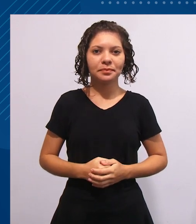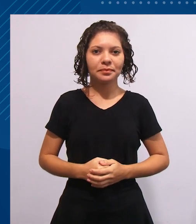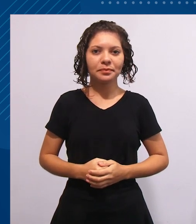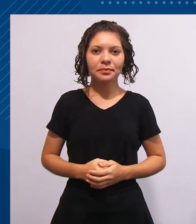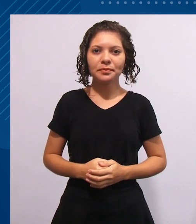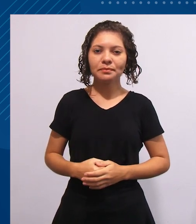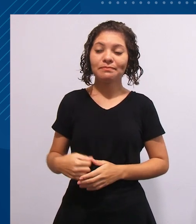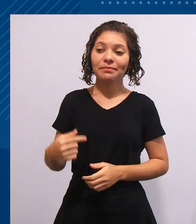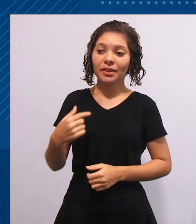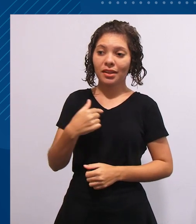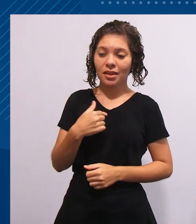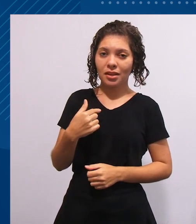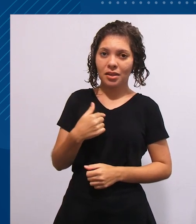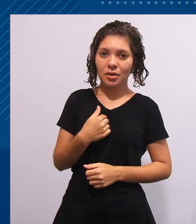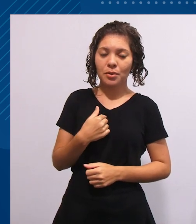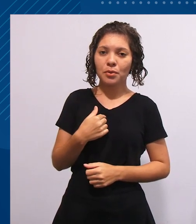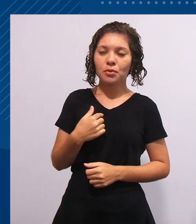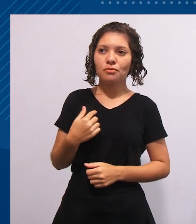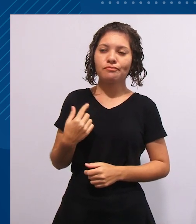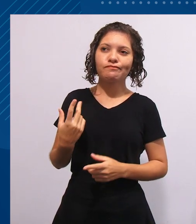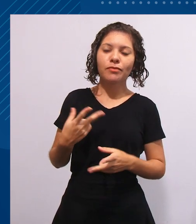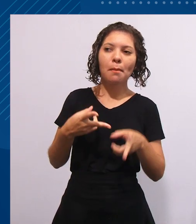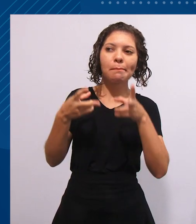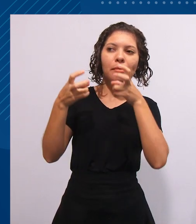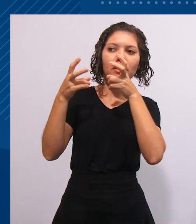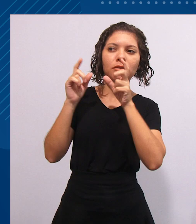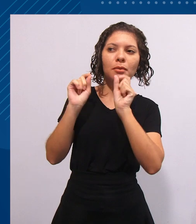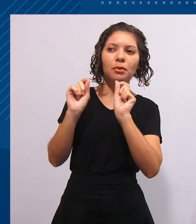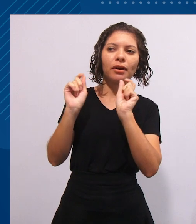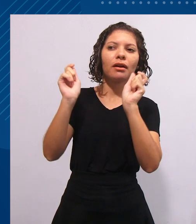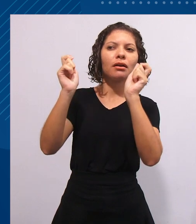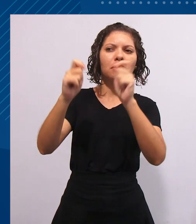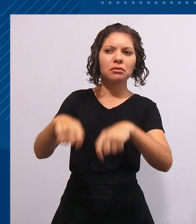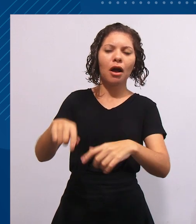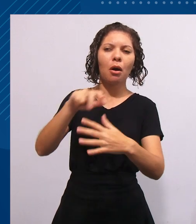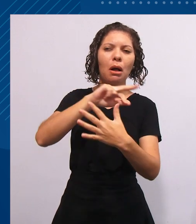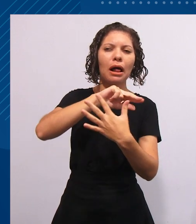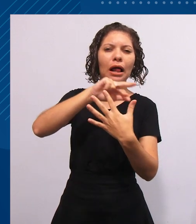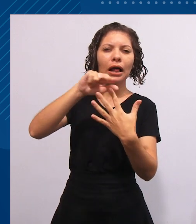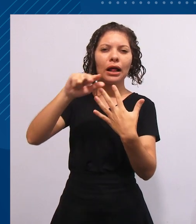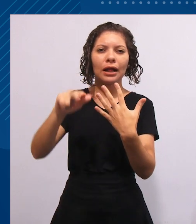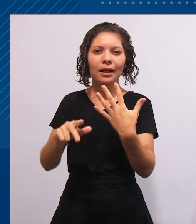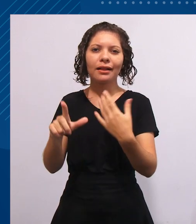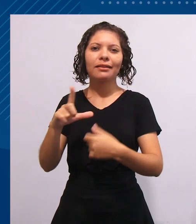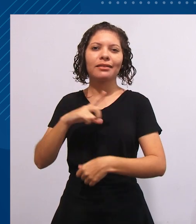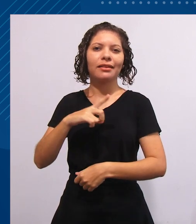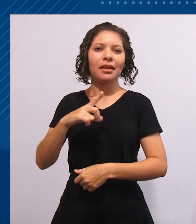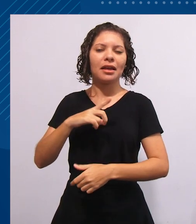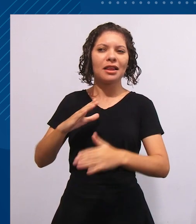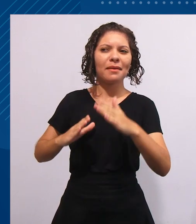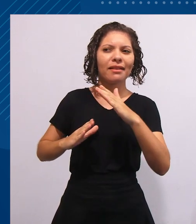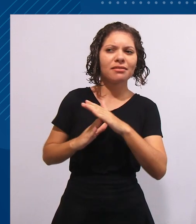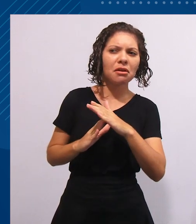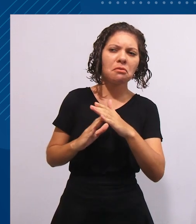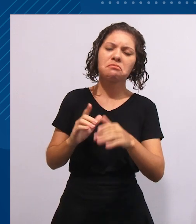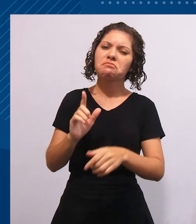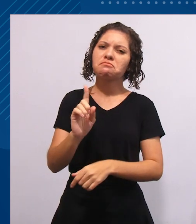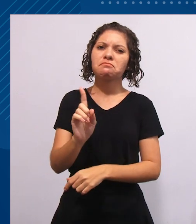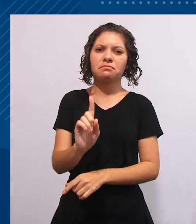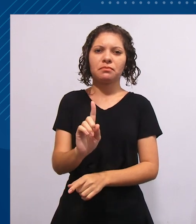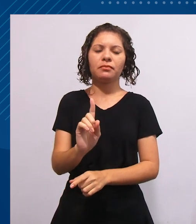particularmente aragne eu vejo mais as possibilidades do que propriamente limitações eventualmente